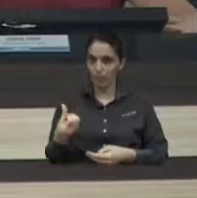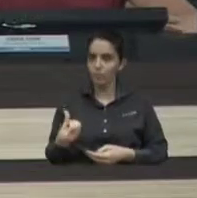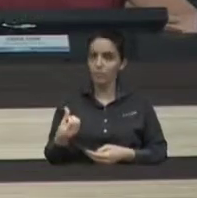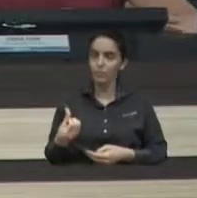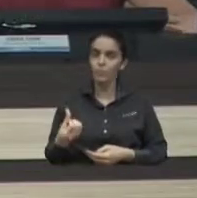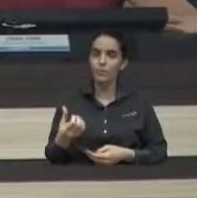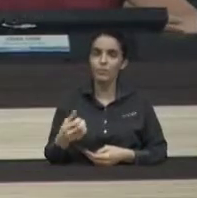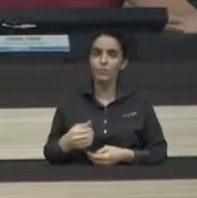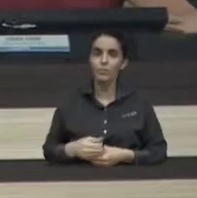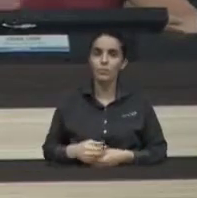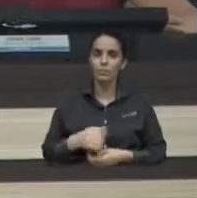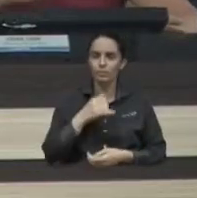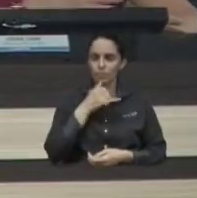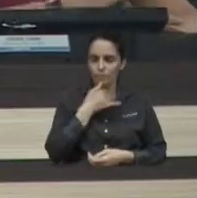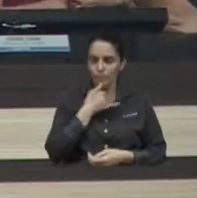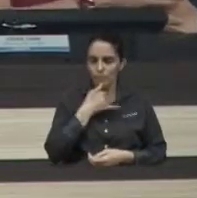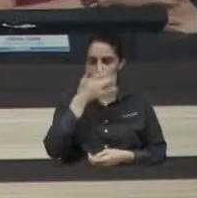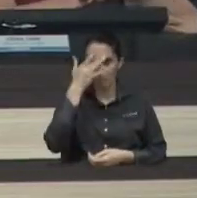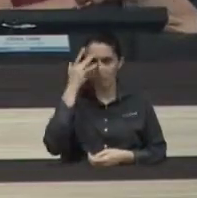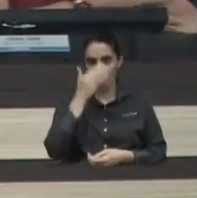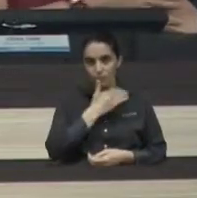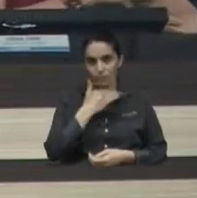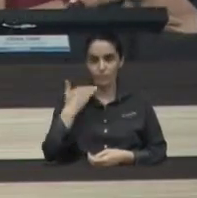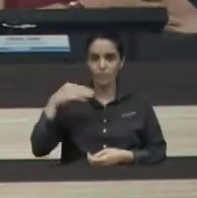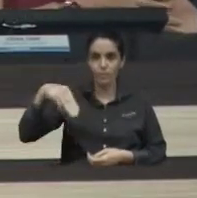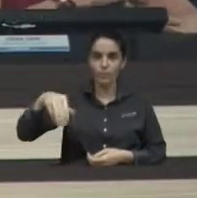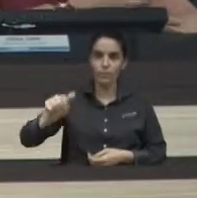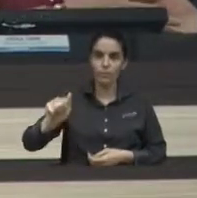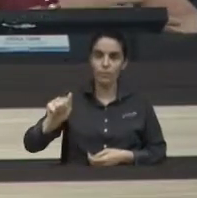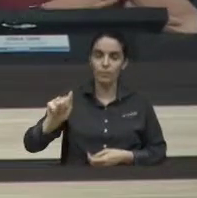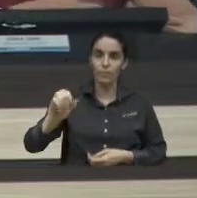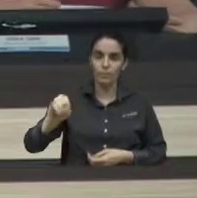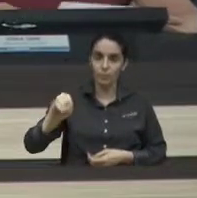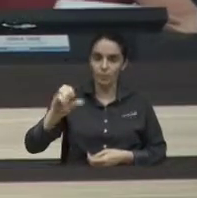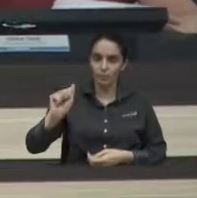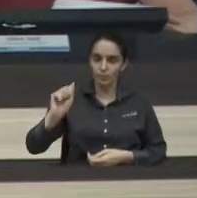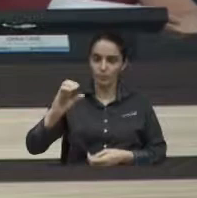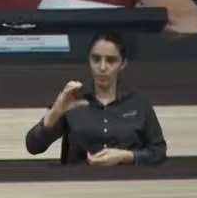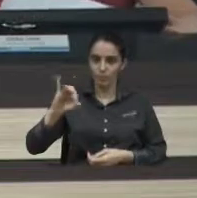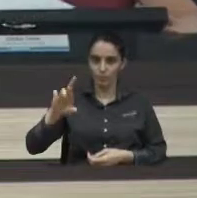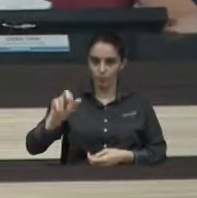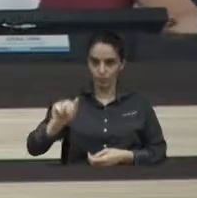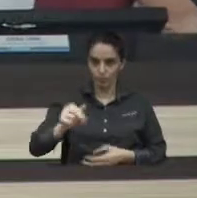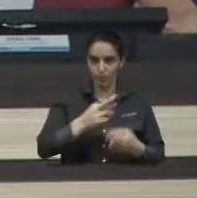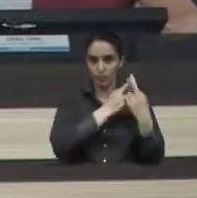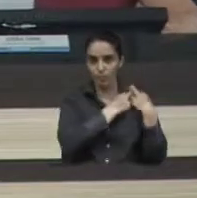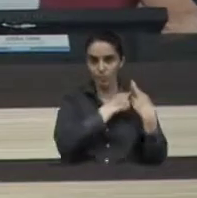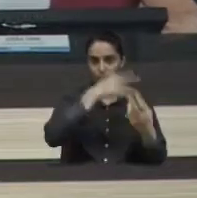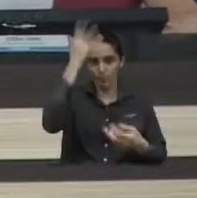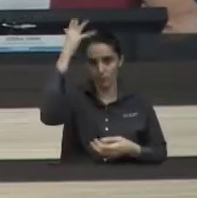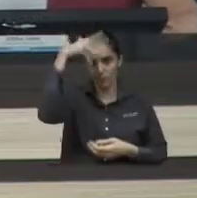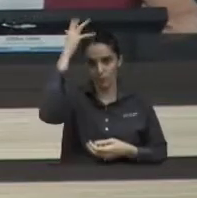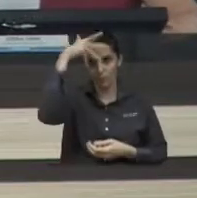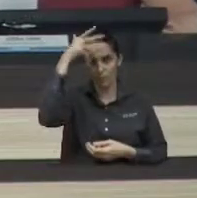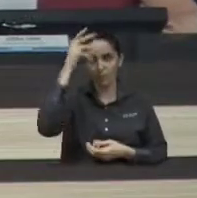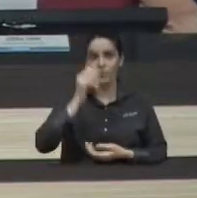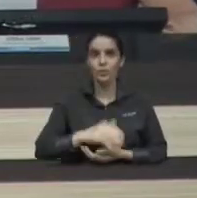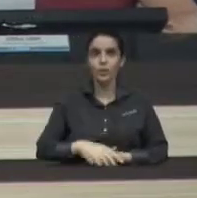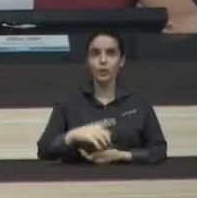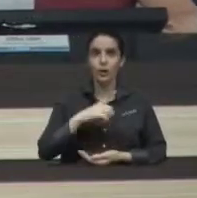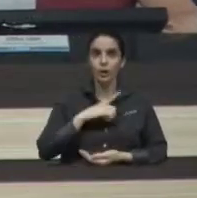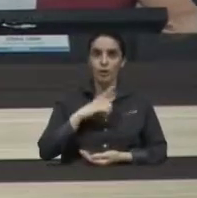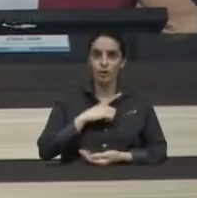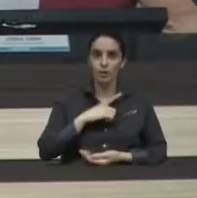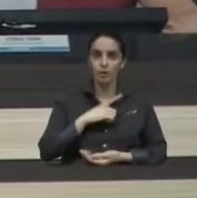176/2017. Moção de pesar pelo falecimento do senhor Moacir Camargo Silveira Filho, vereadora Érica Tanque. E há uma segunda